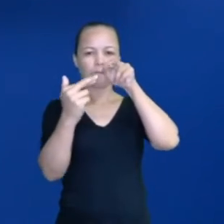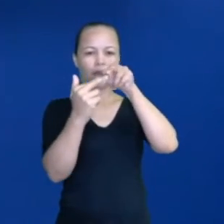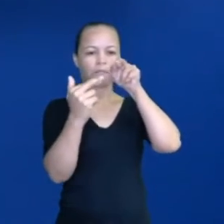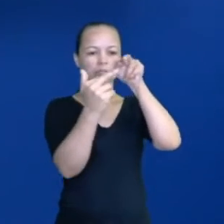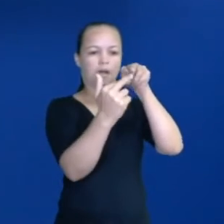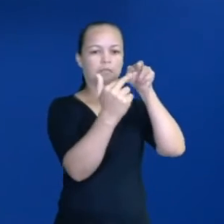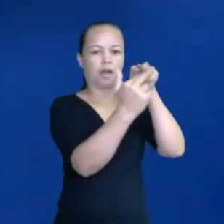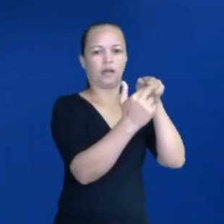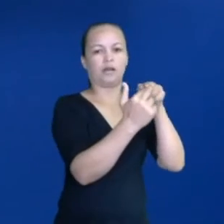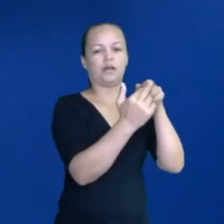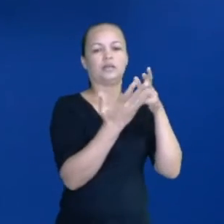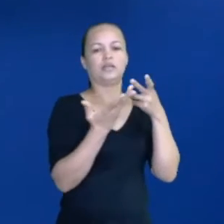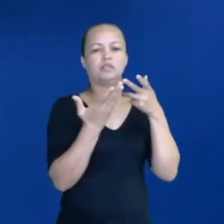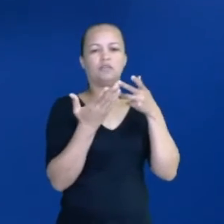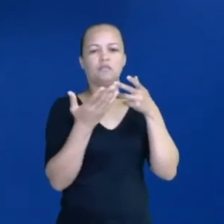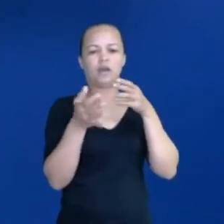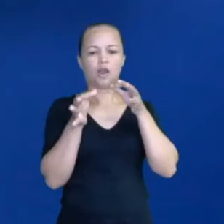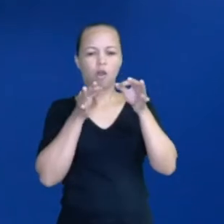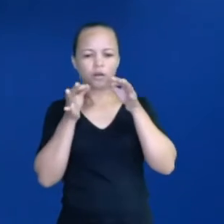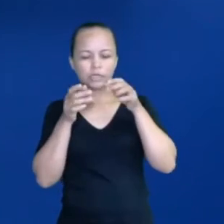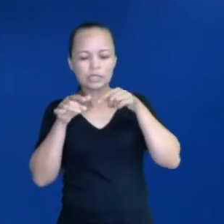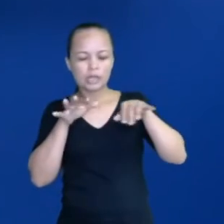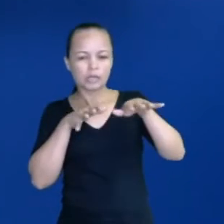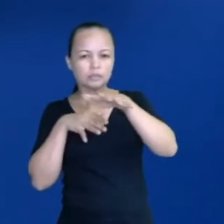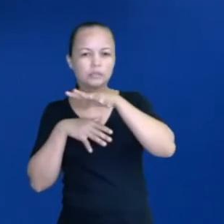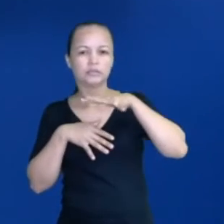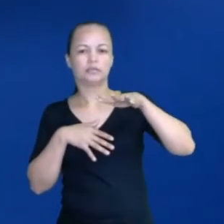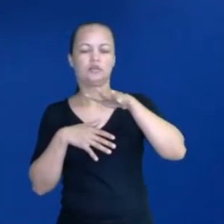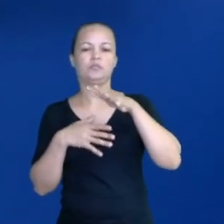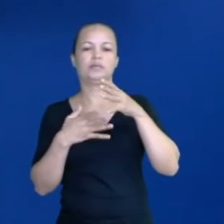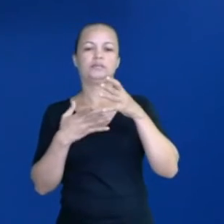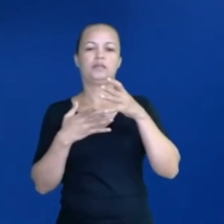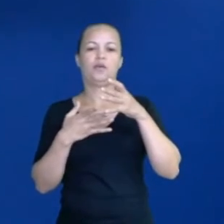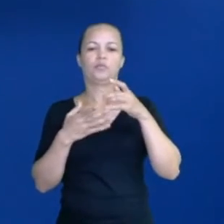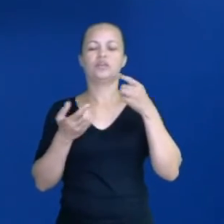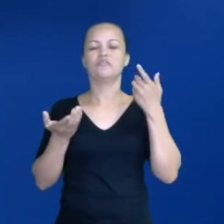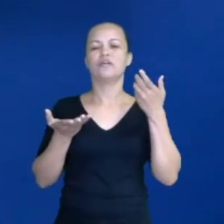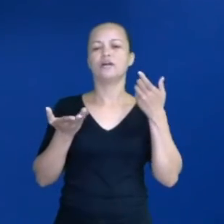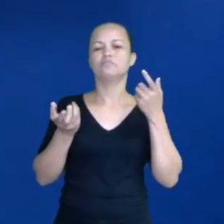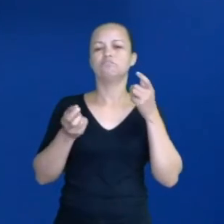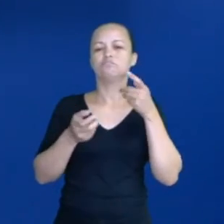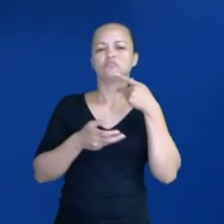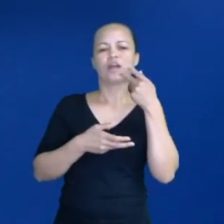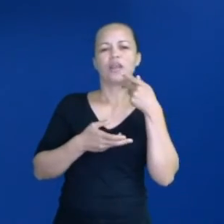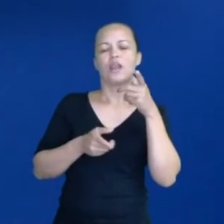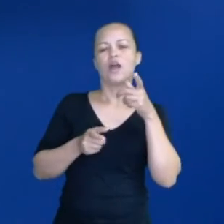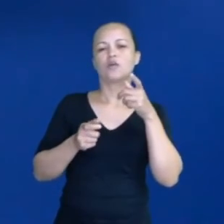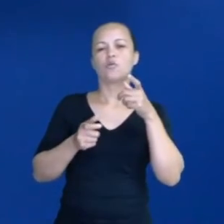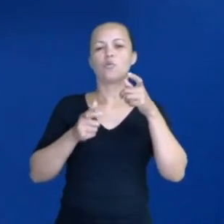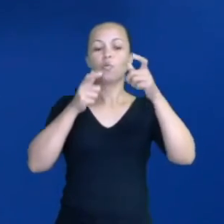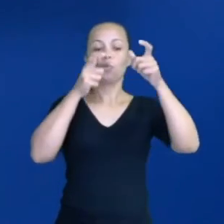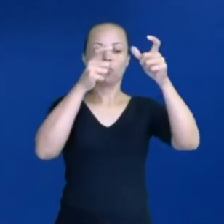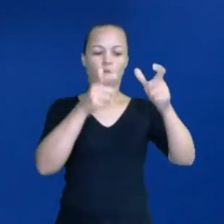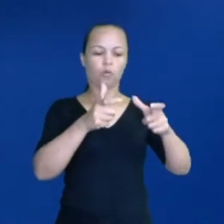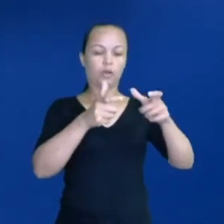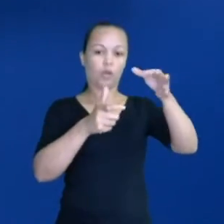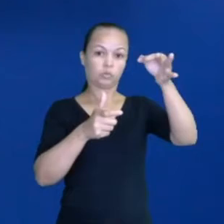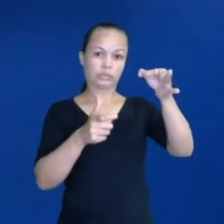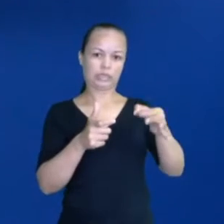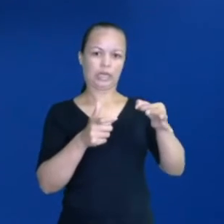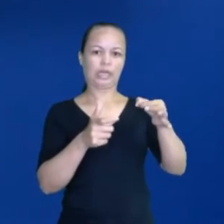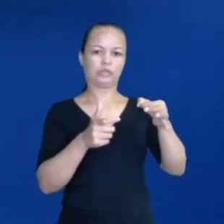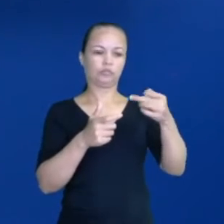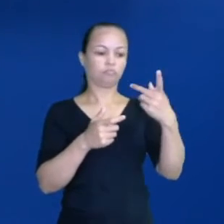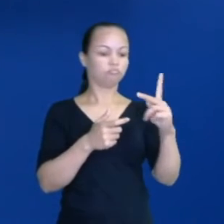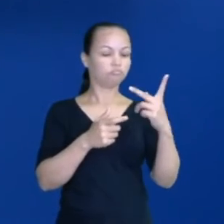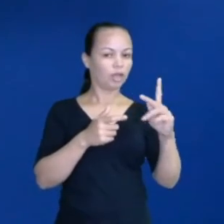deu várias orientações espaciais que vai determinar o local exato da sua casa,